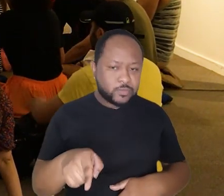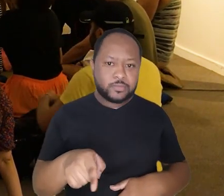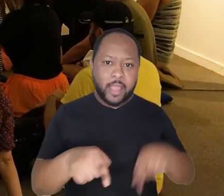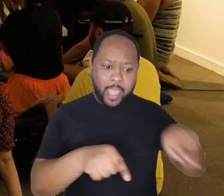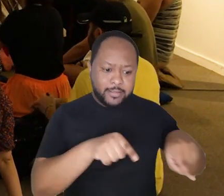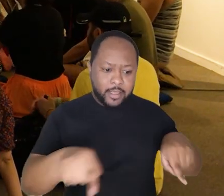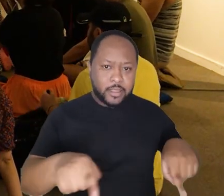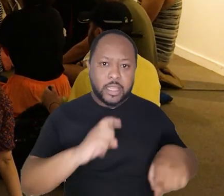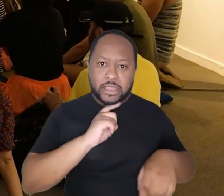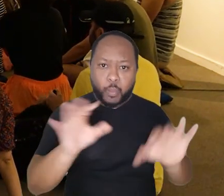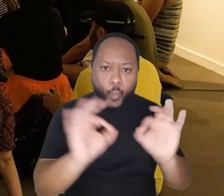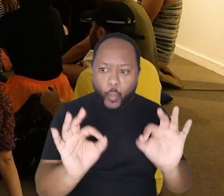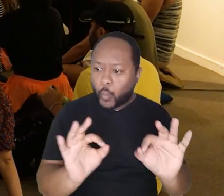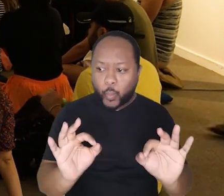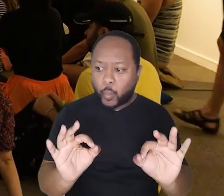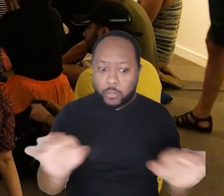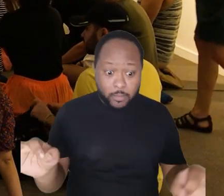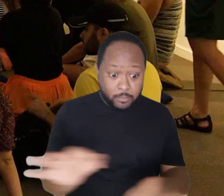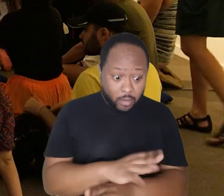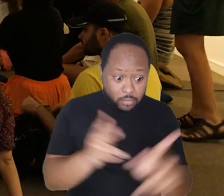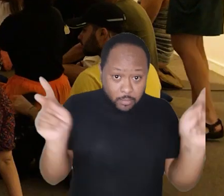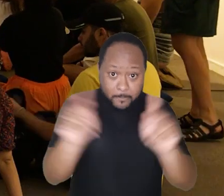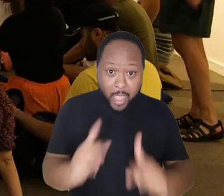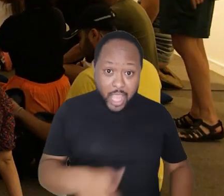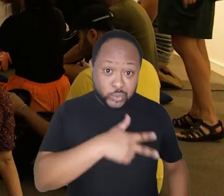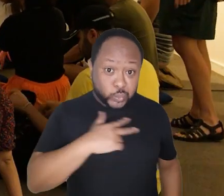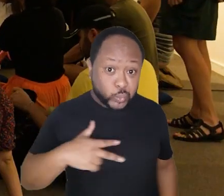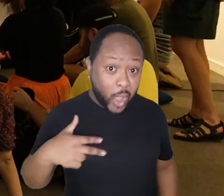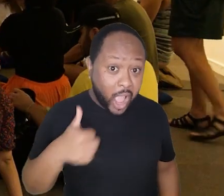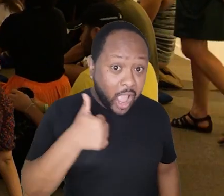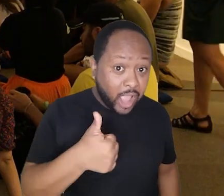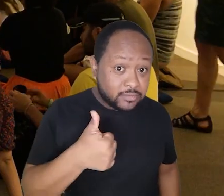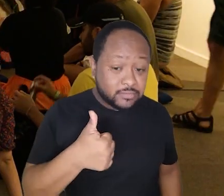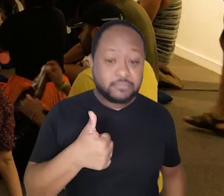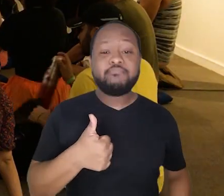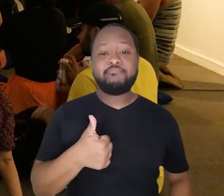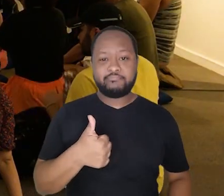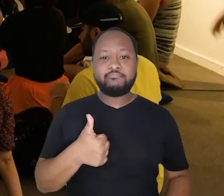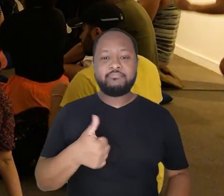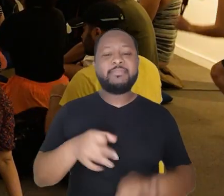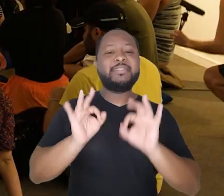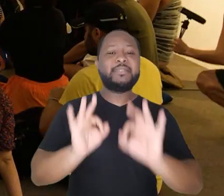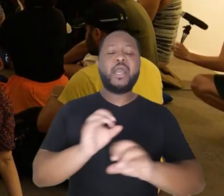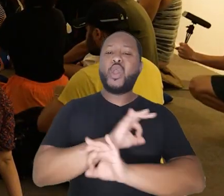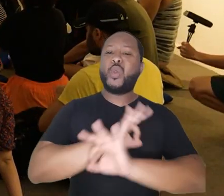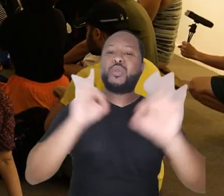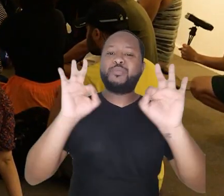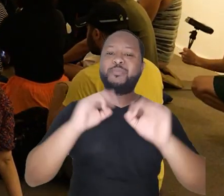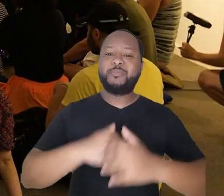aqui. Ninguém? Tá todo mundo em paz, tranquilidade? Certo, então tá bom.